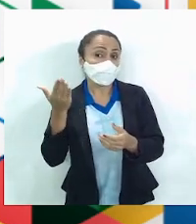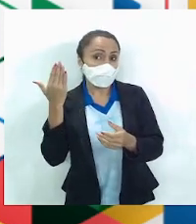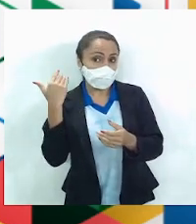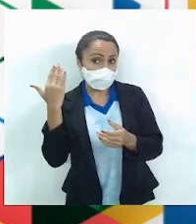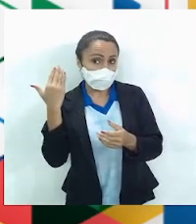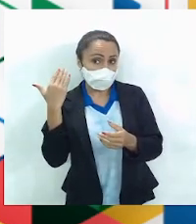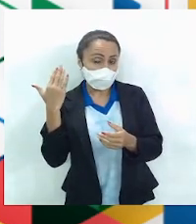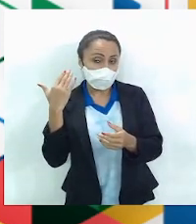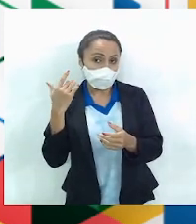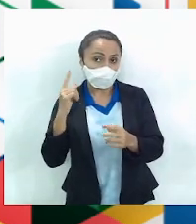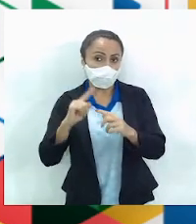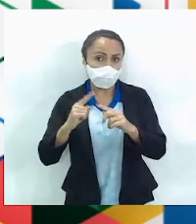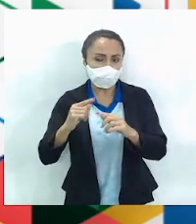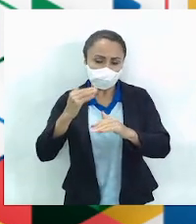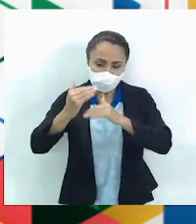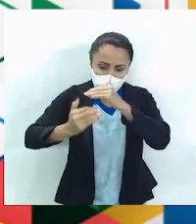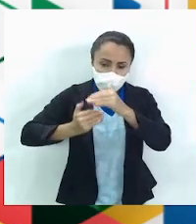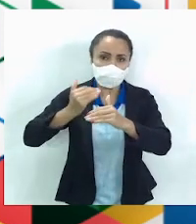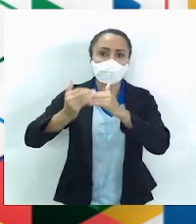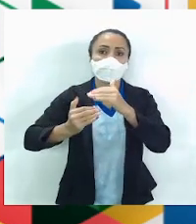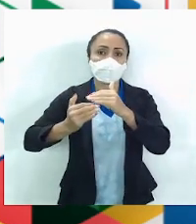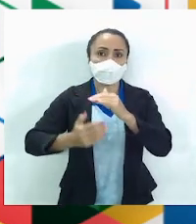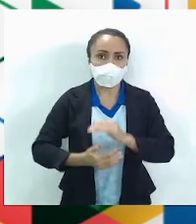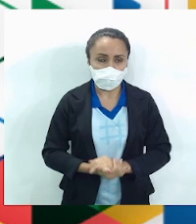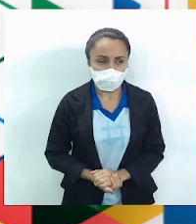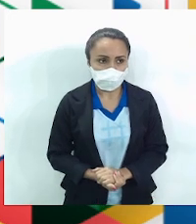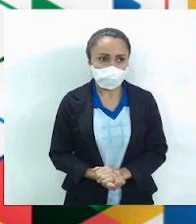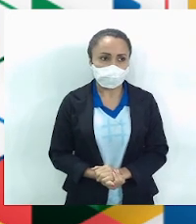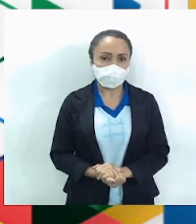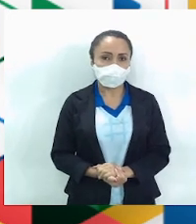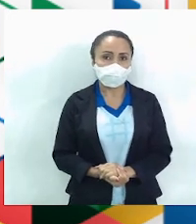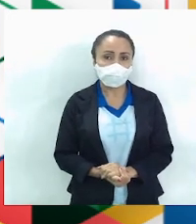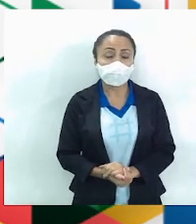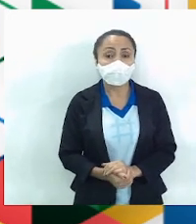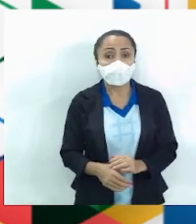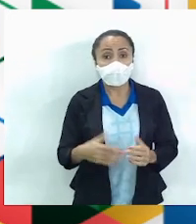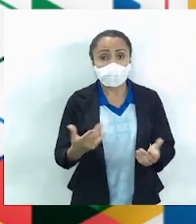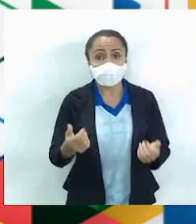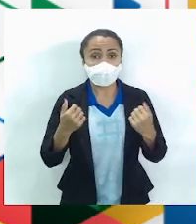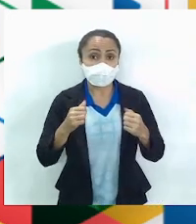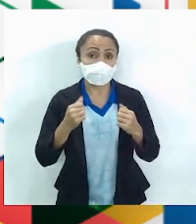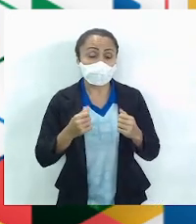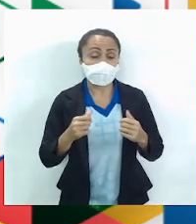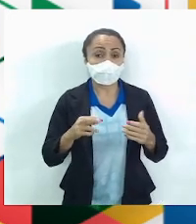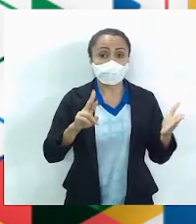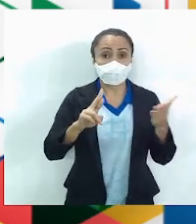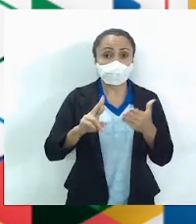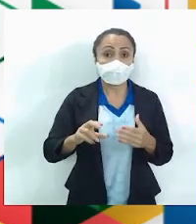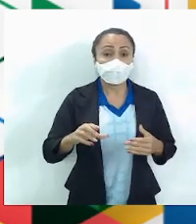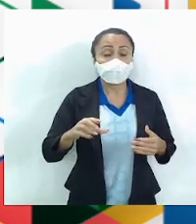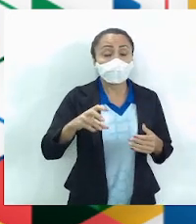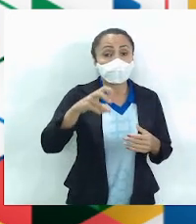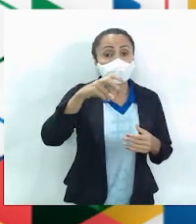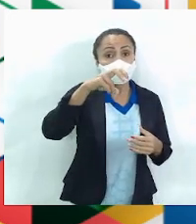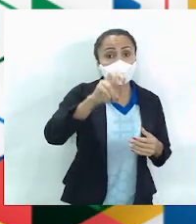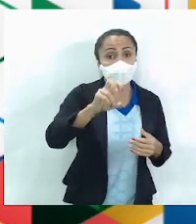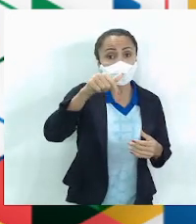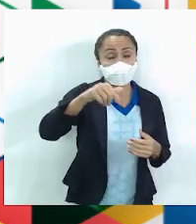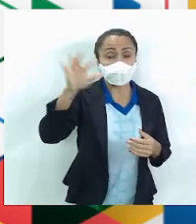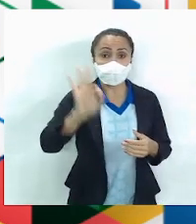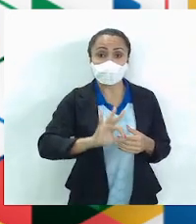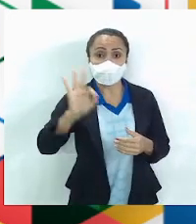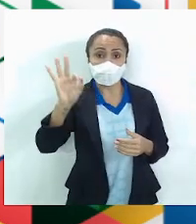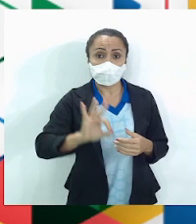uma economia mais capital. Então vamos ver. Emergentes deverão responder por 57%